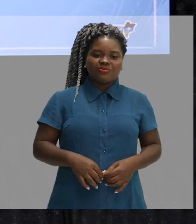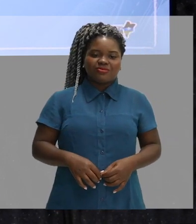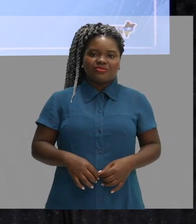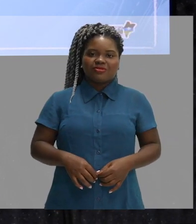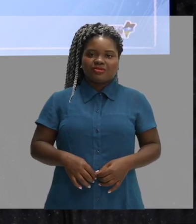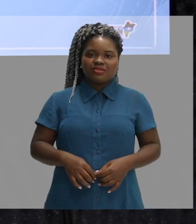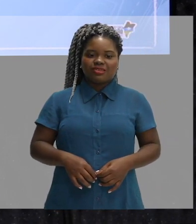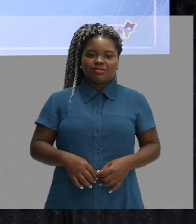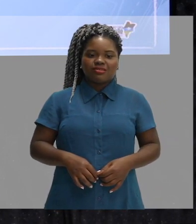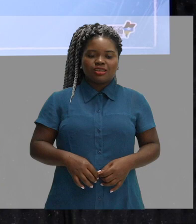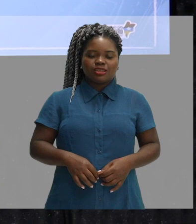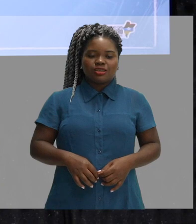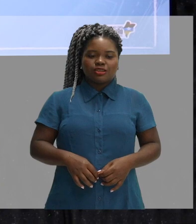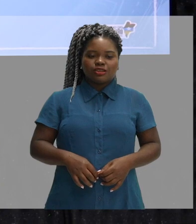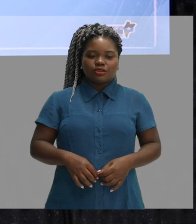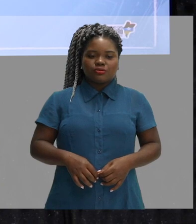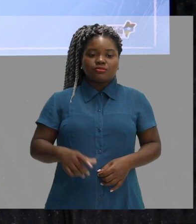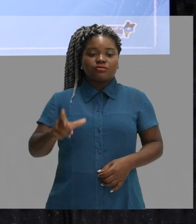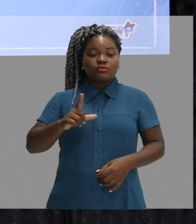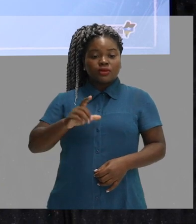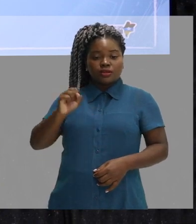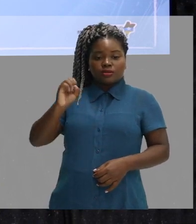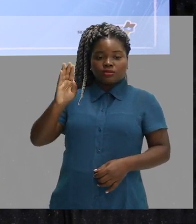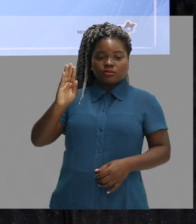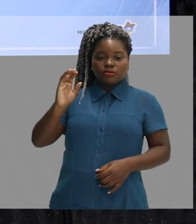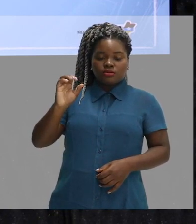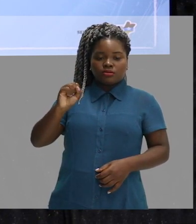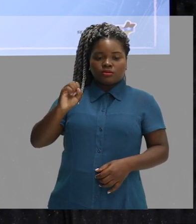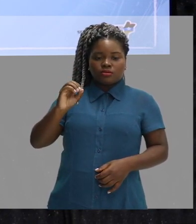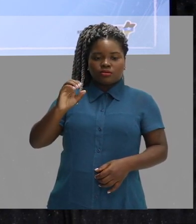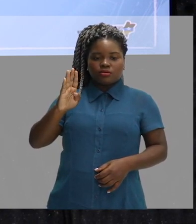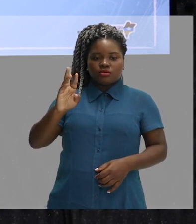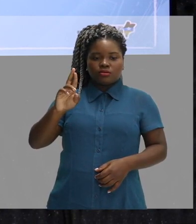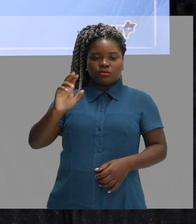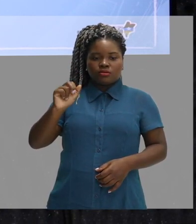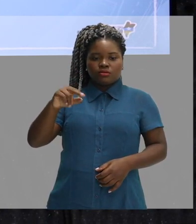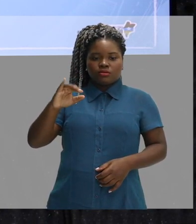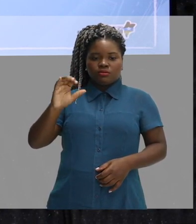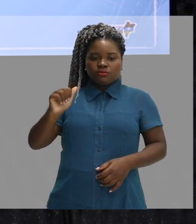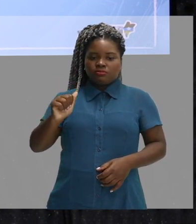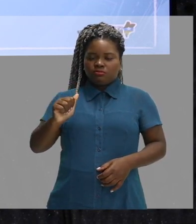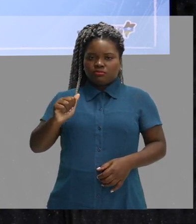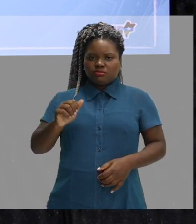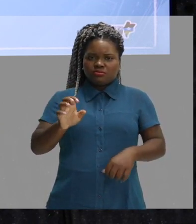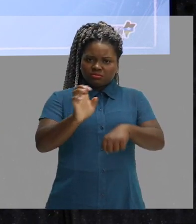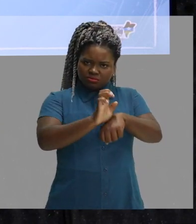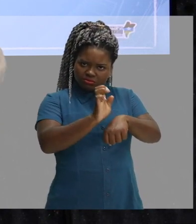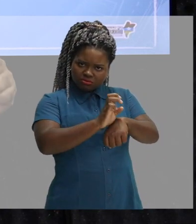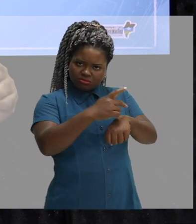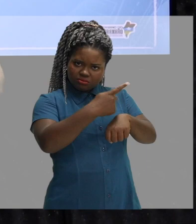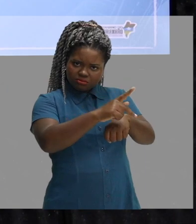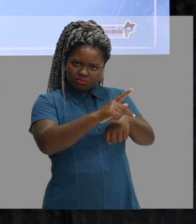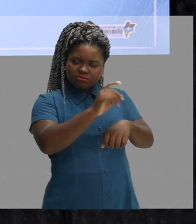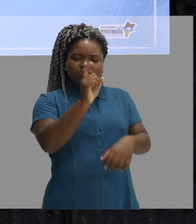seus direitos também, ok? A soberania aqui não é do Estado. Na verdade, o Estado existe para servir